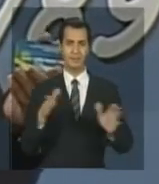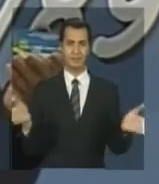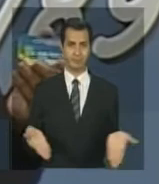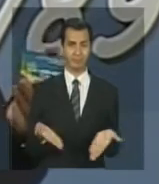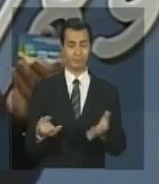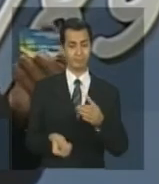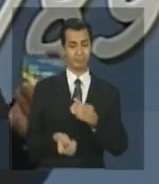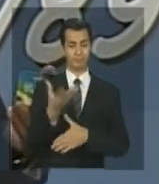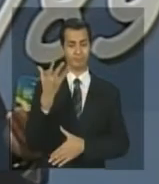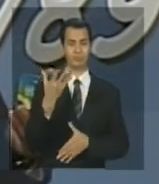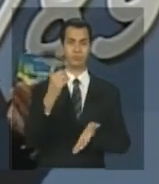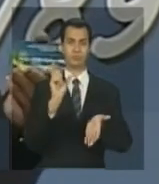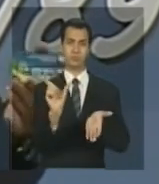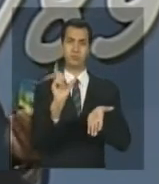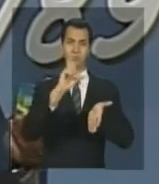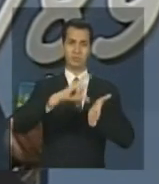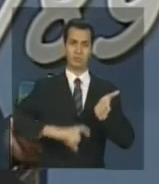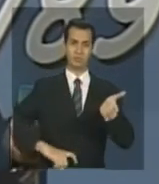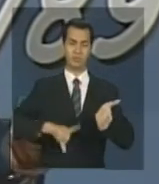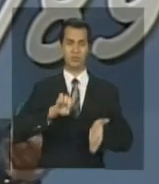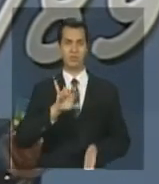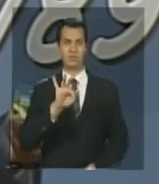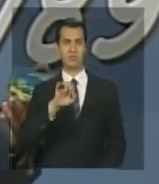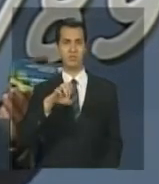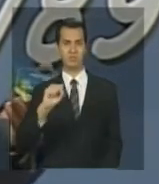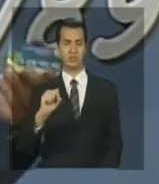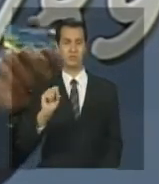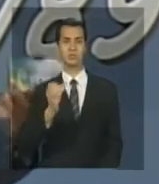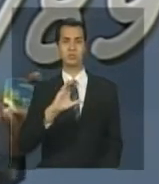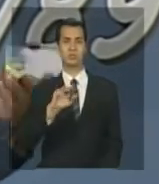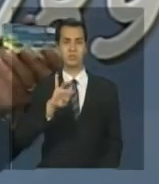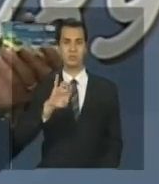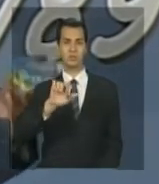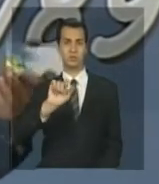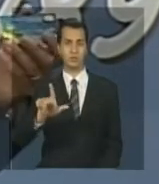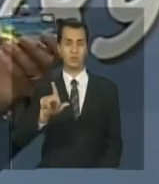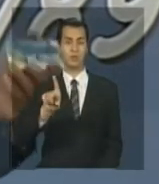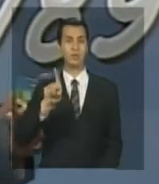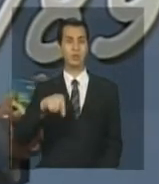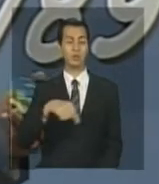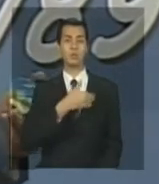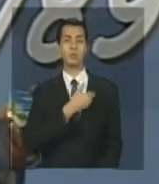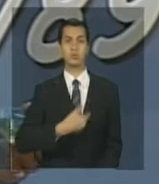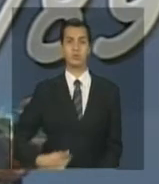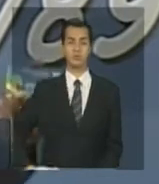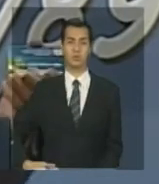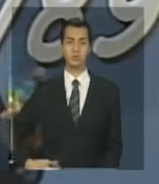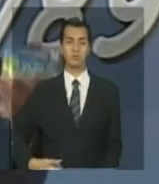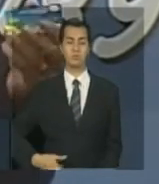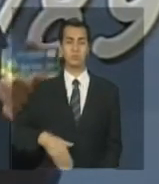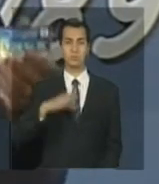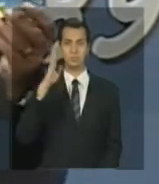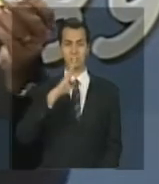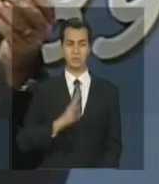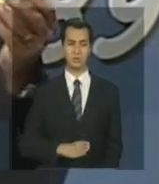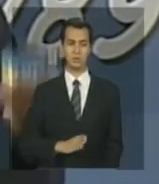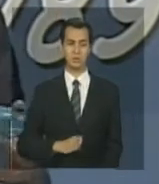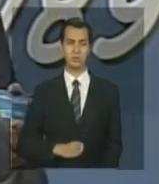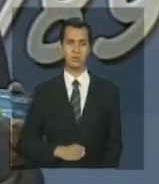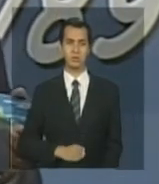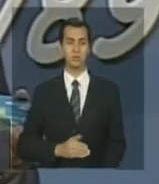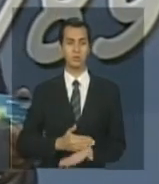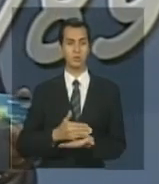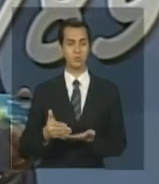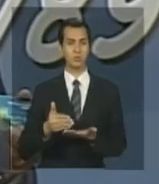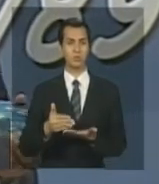do cartão de pagamento da Defesa Civil foi a iniciativa levada pelo governo brasileiro a iniciativa governos